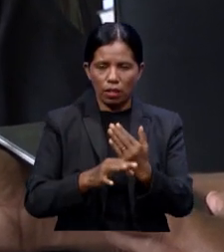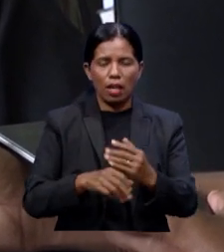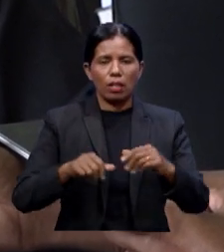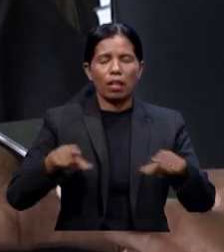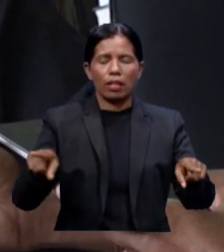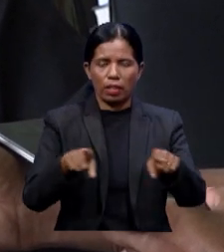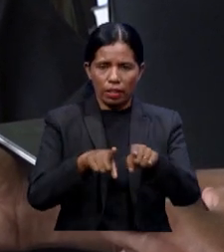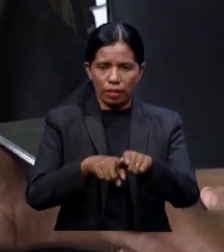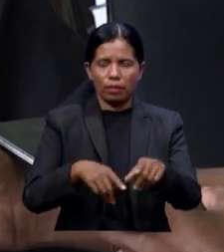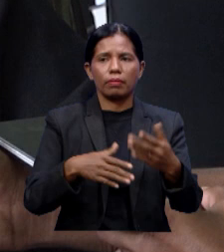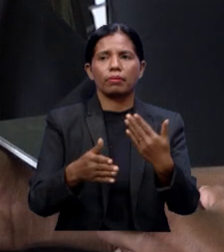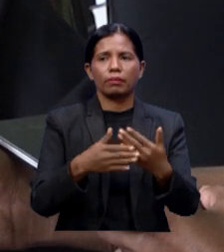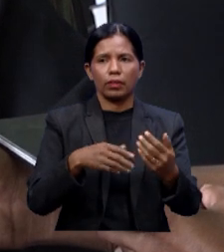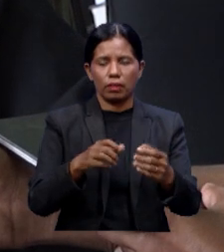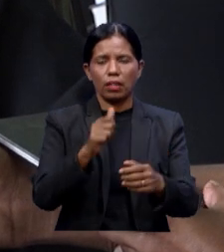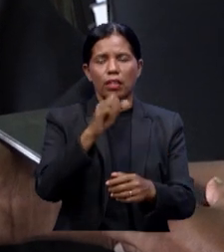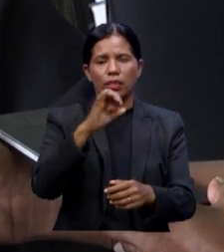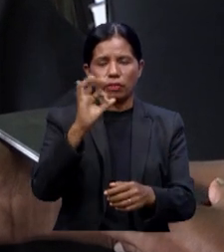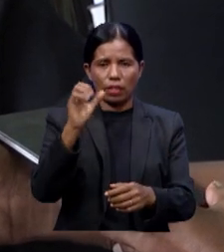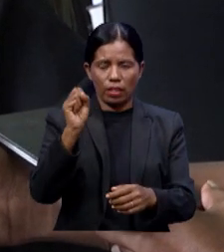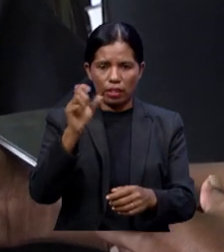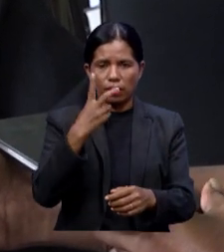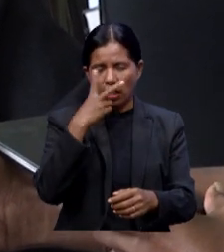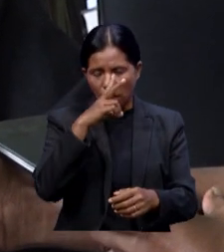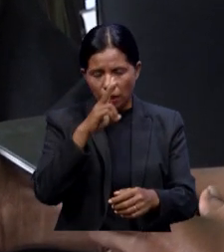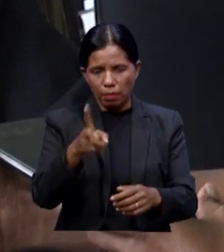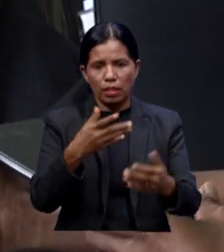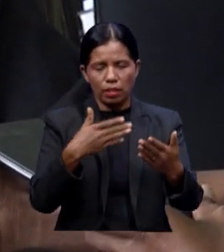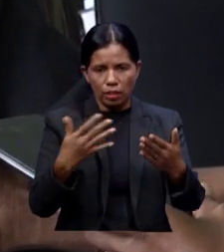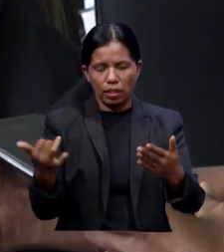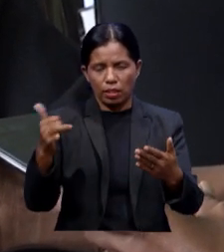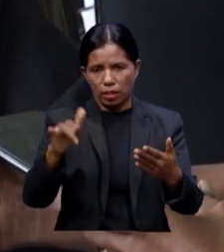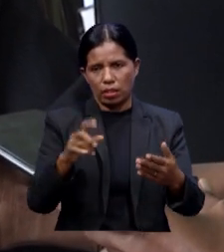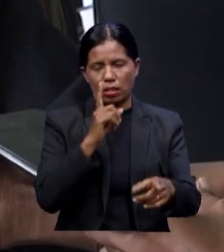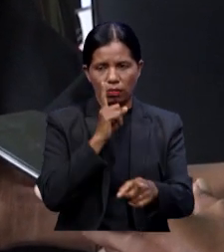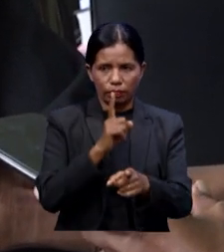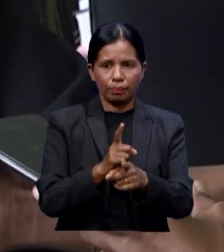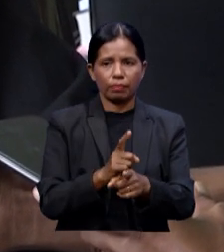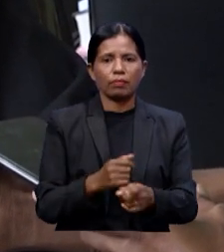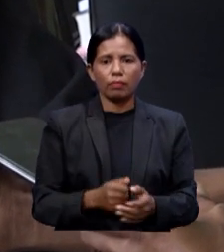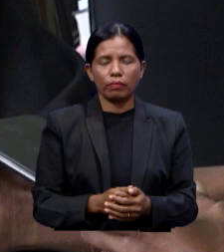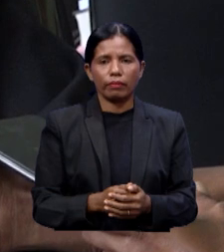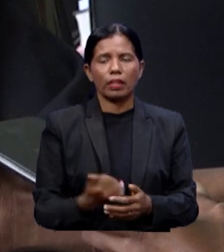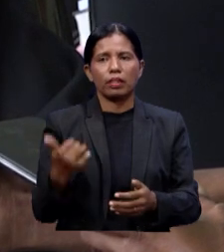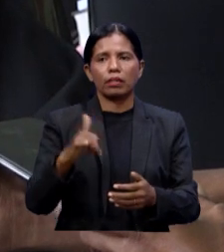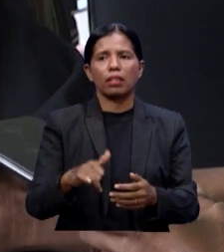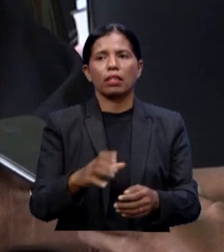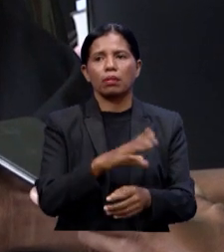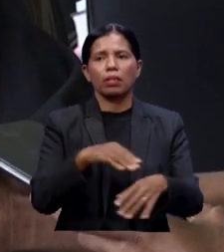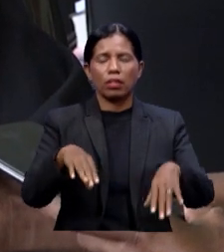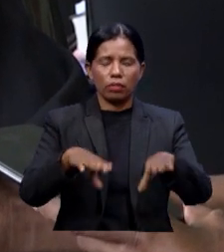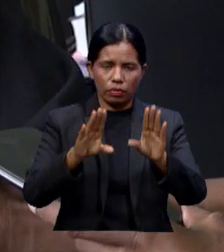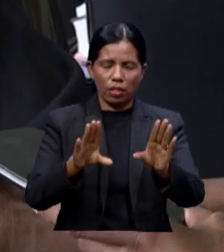Tanpa depois de IFAE estamos bajar o controle da loja cerne e a realidade é balo estoque tuane